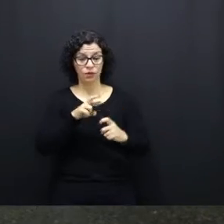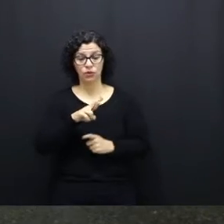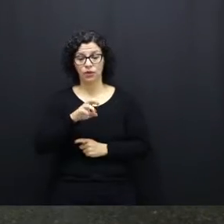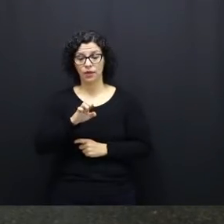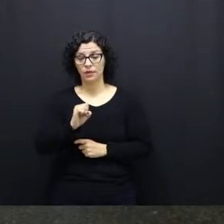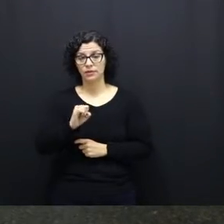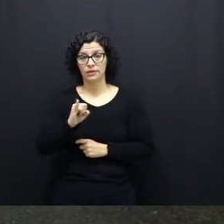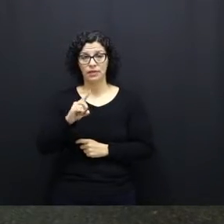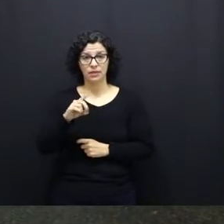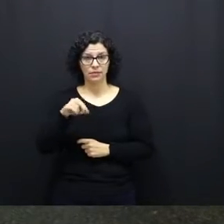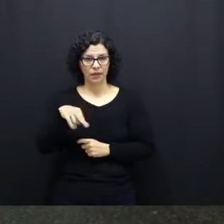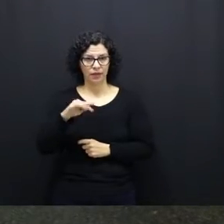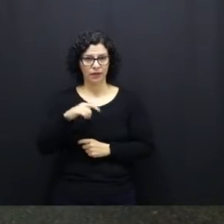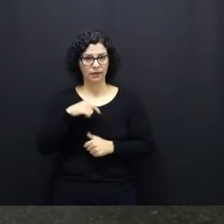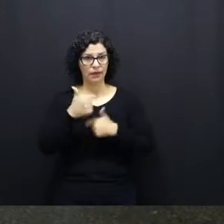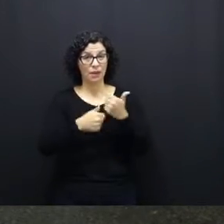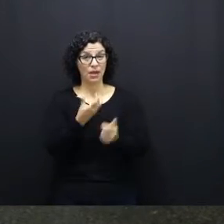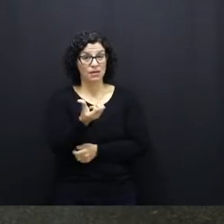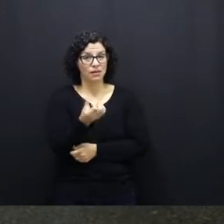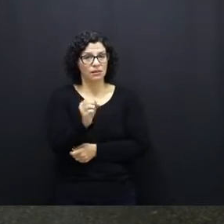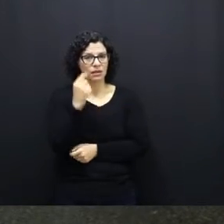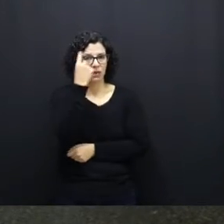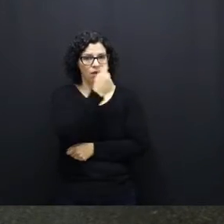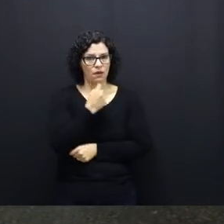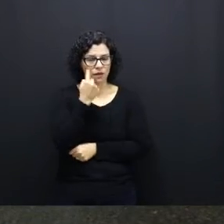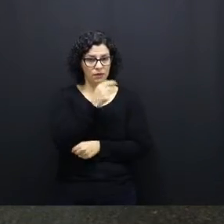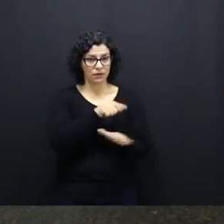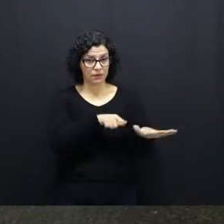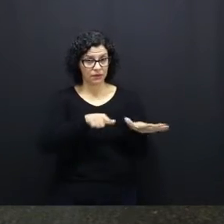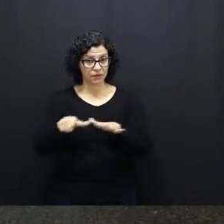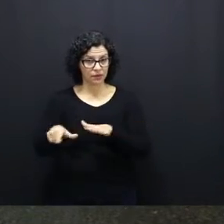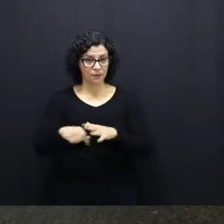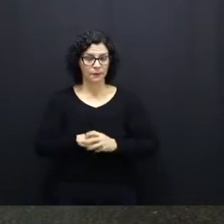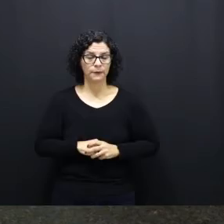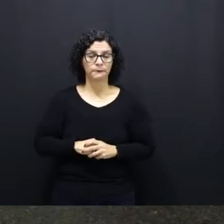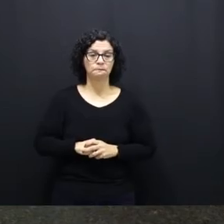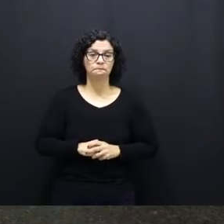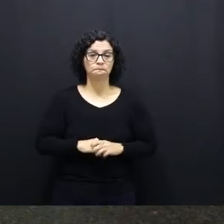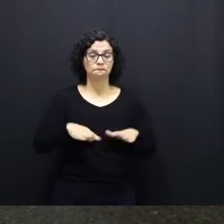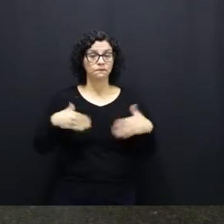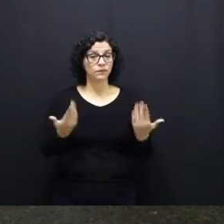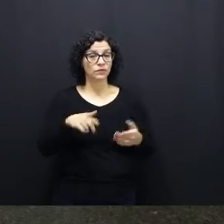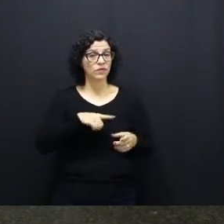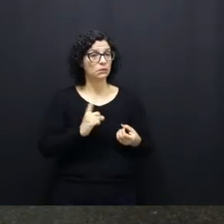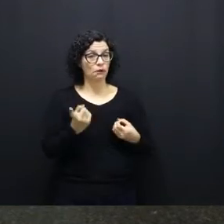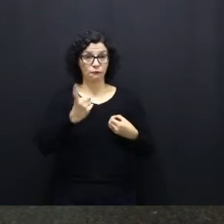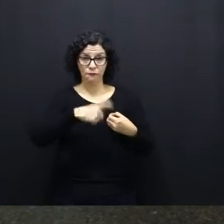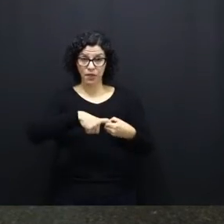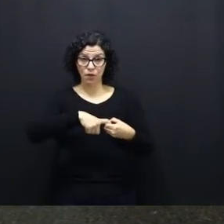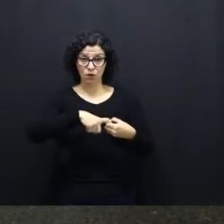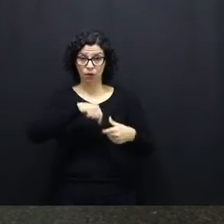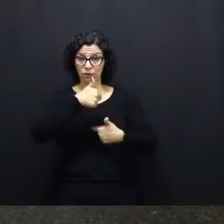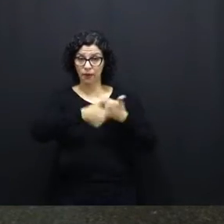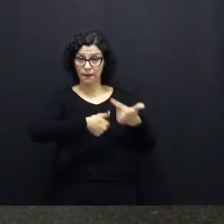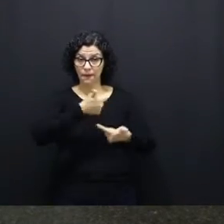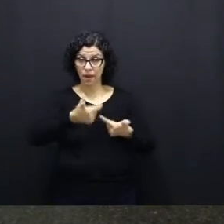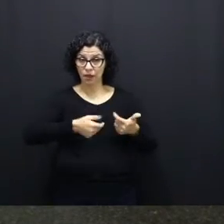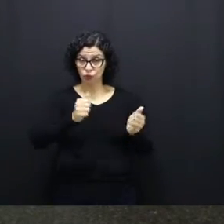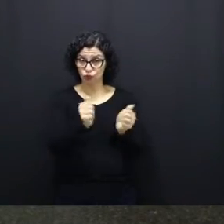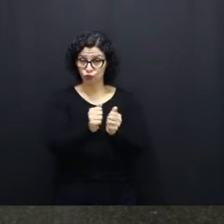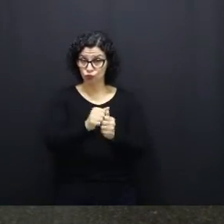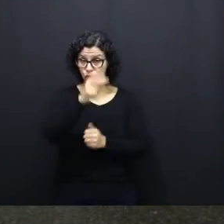ele tem 60 horas de carga horária e ainda ele não tem vínculo empregatício com a